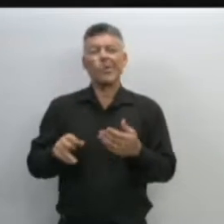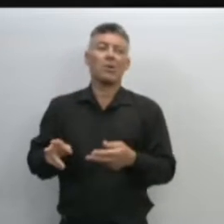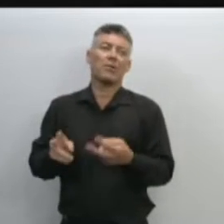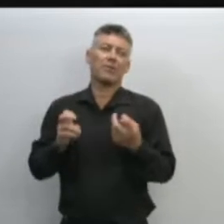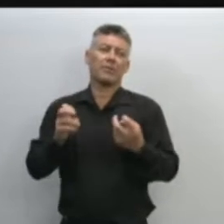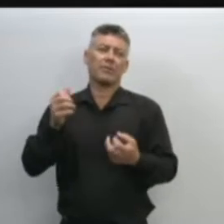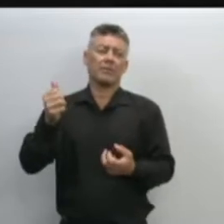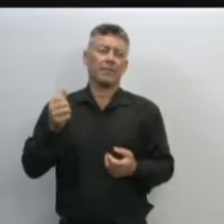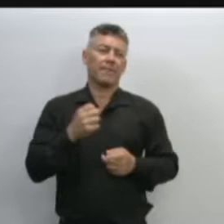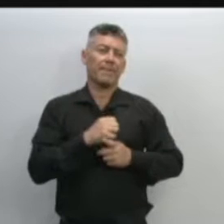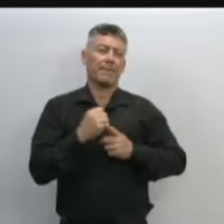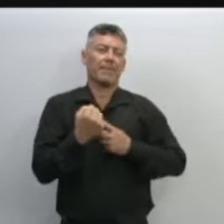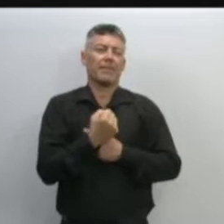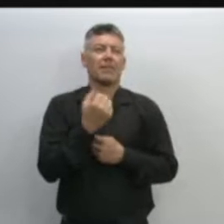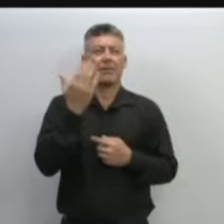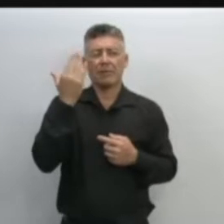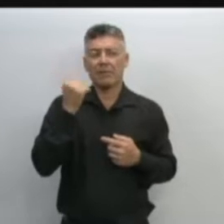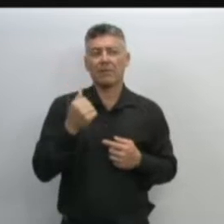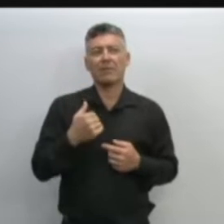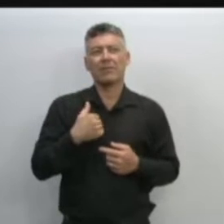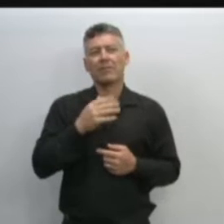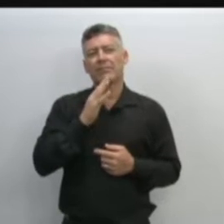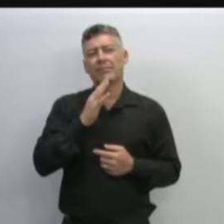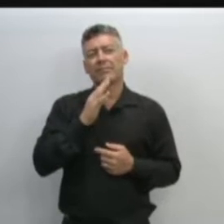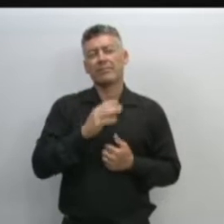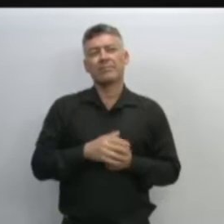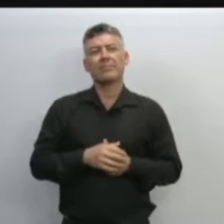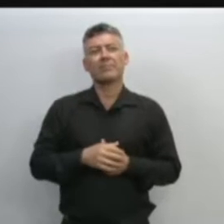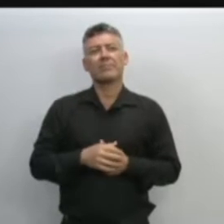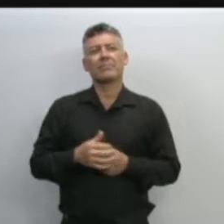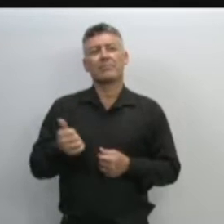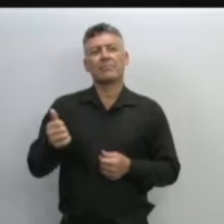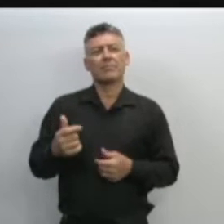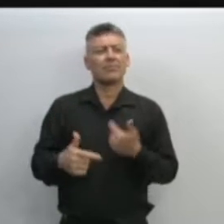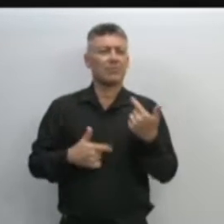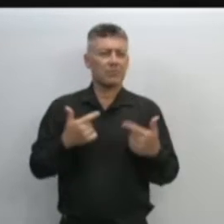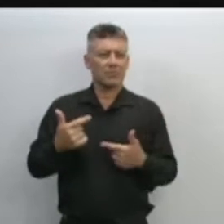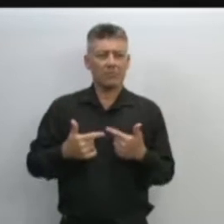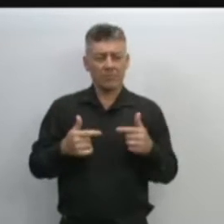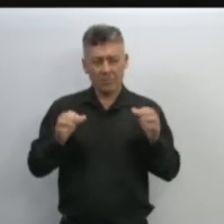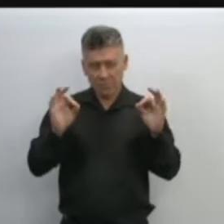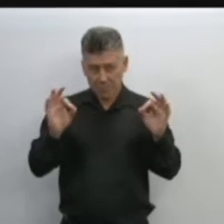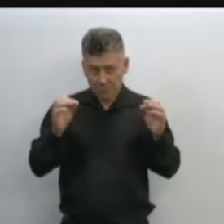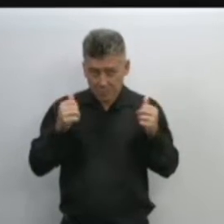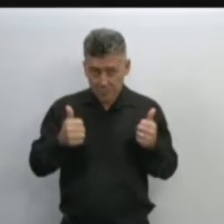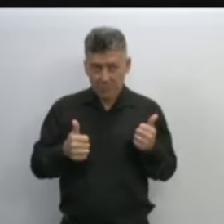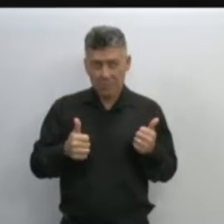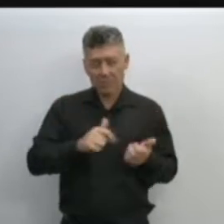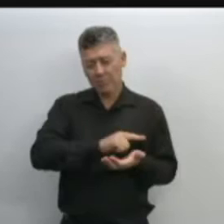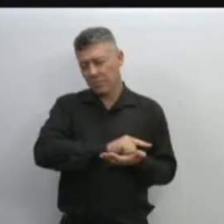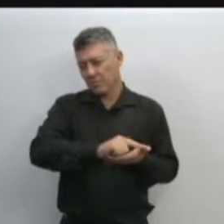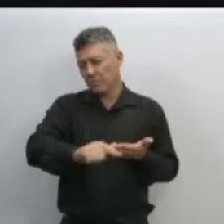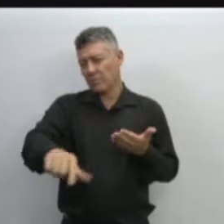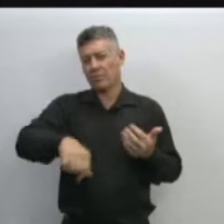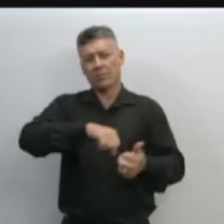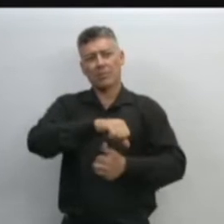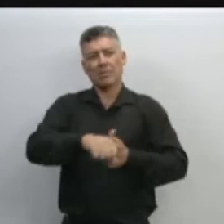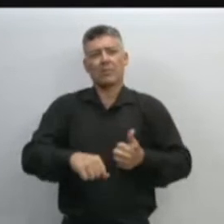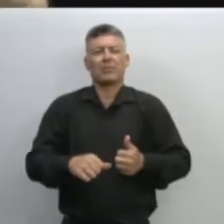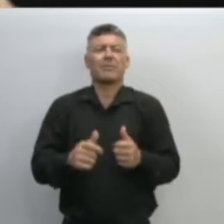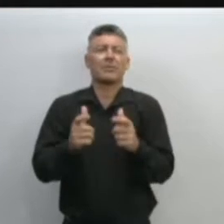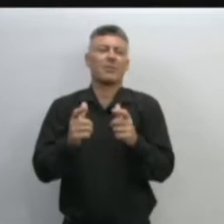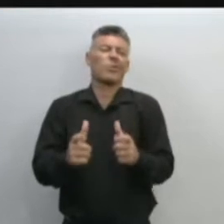a sociedade sabe disso que eu estou falando, fez um belíssimo trabalho lá como secretário, reformou